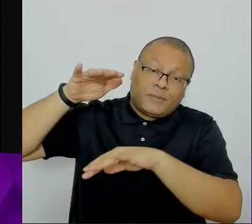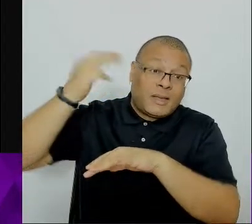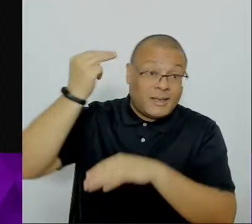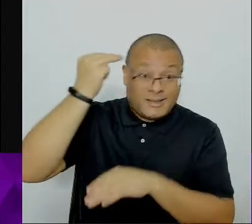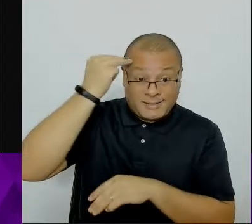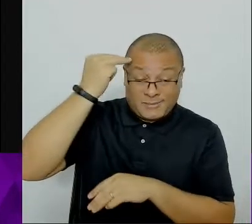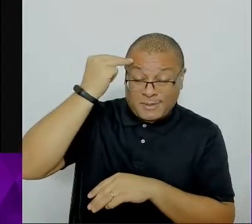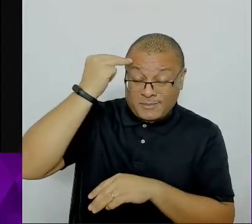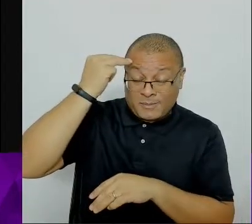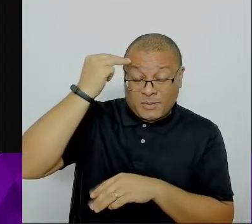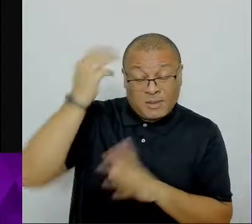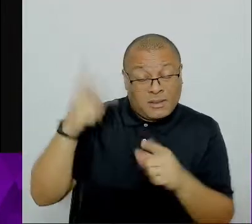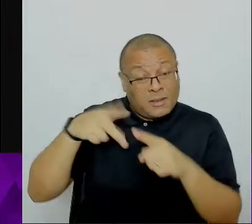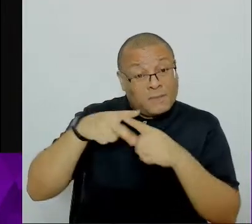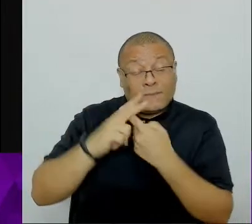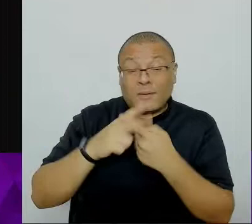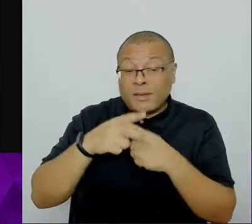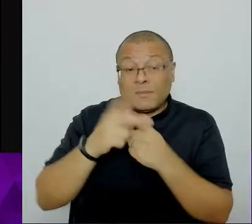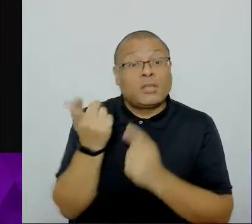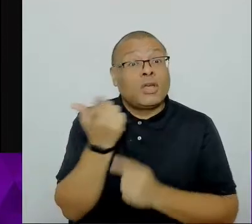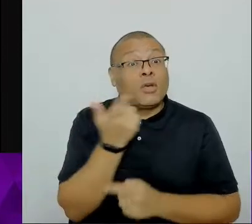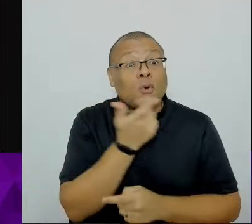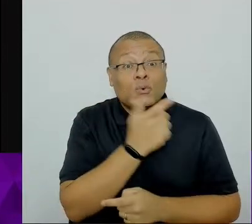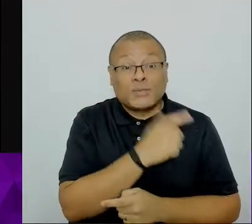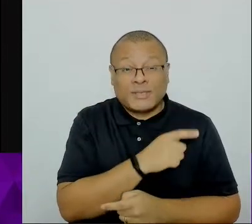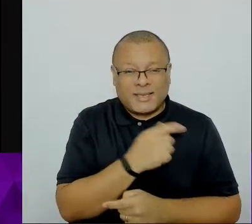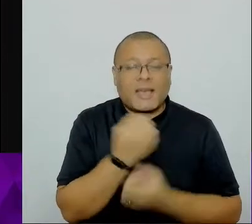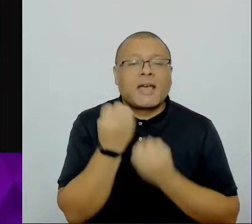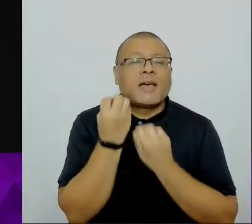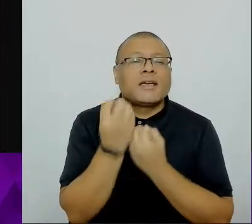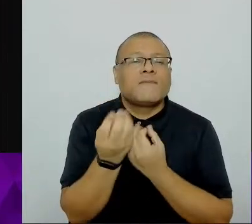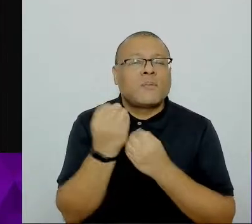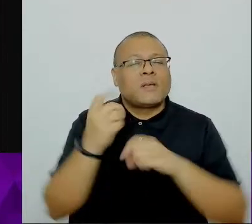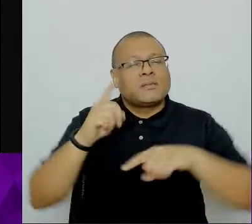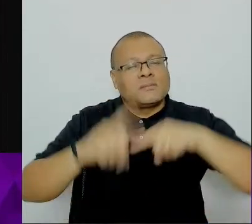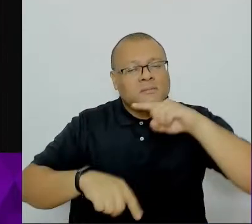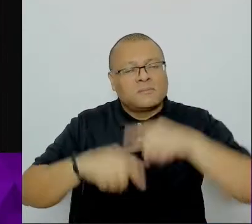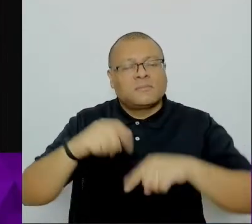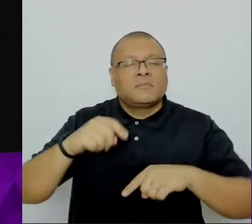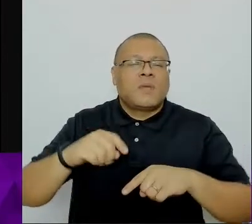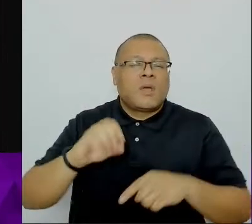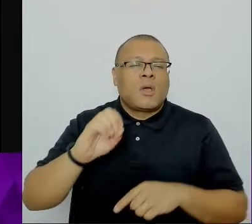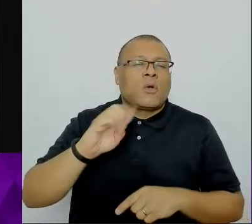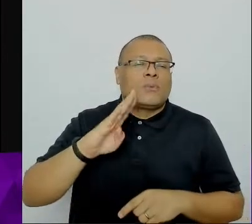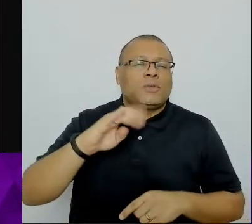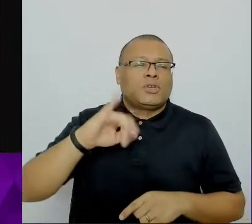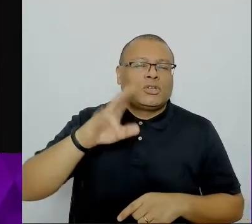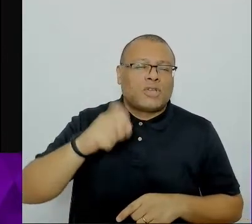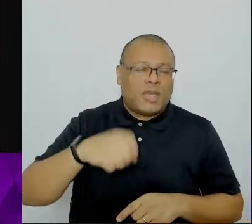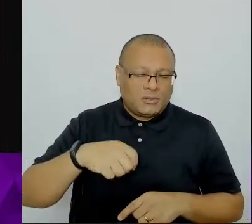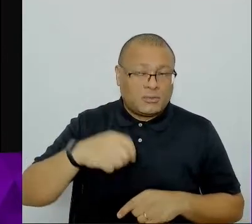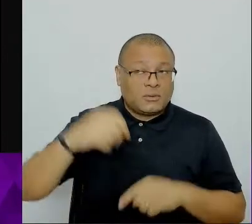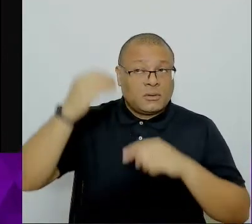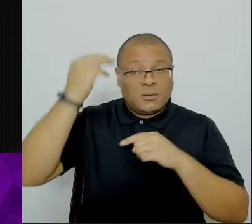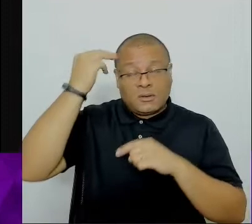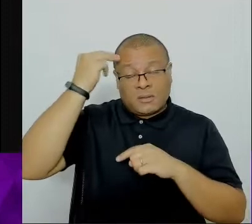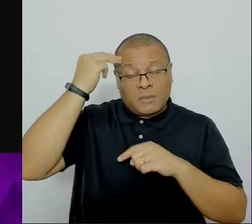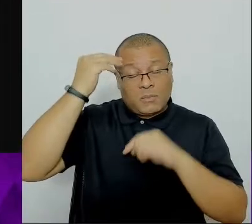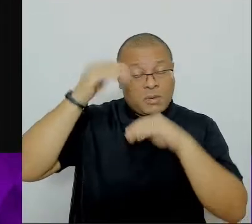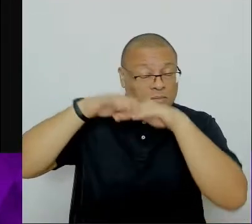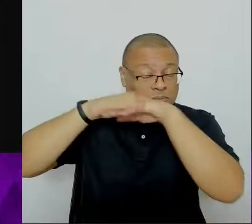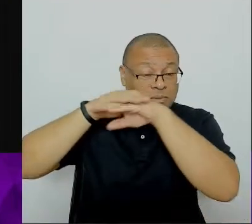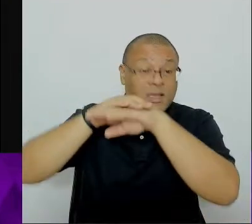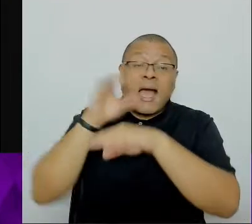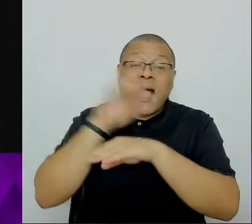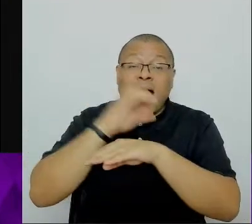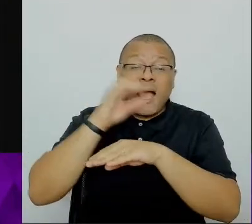como se fosse uma ferramenta que a gente consegue guardar objetos que são rapidamente acessáveis em memória. Para quê? Para que nossa API ela seja mais rápida e ela